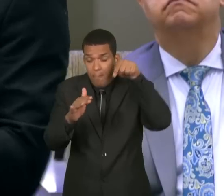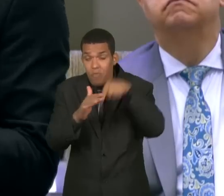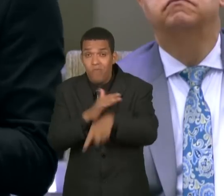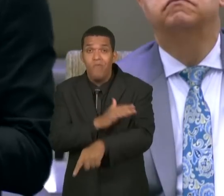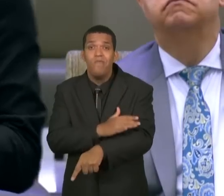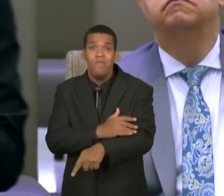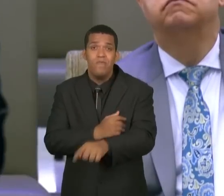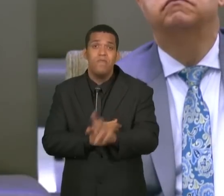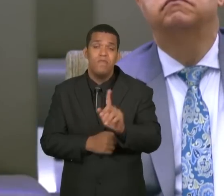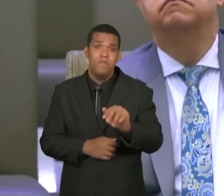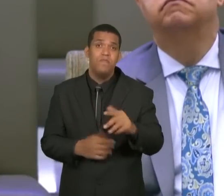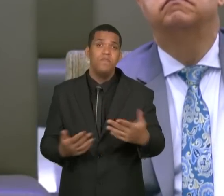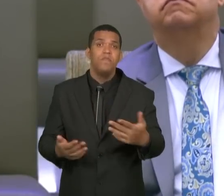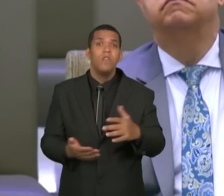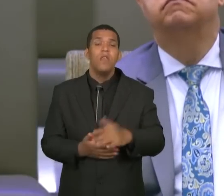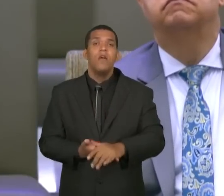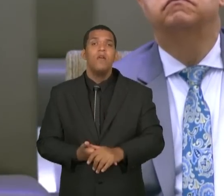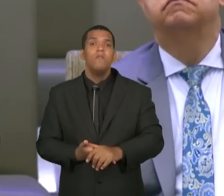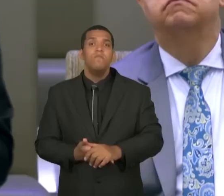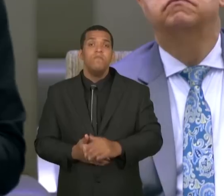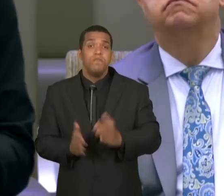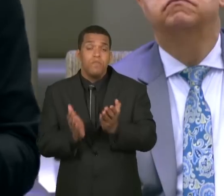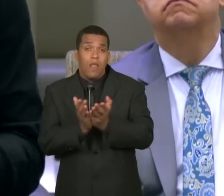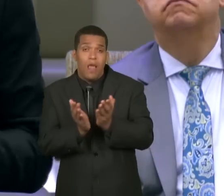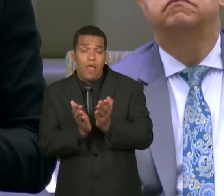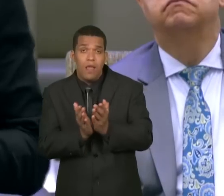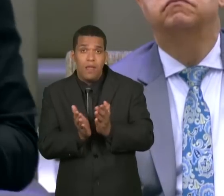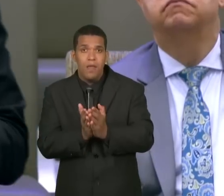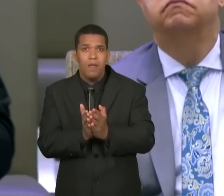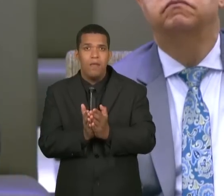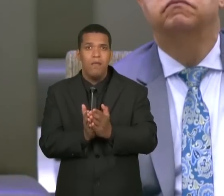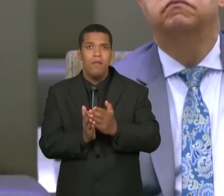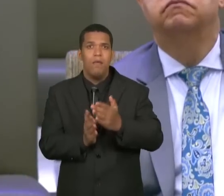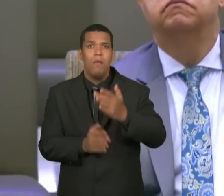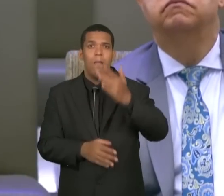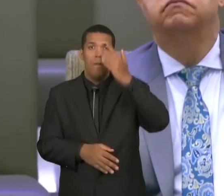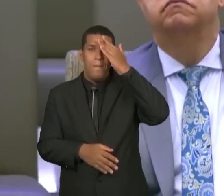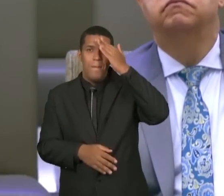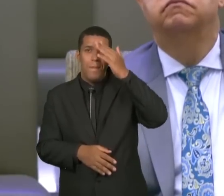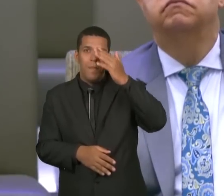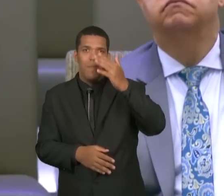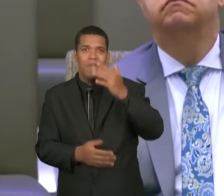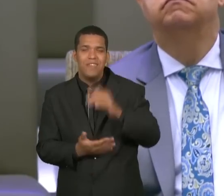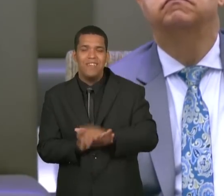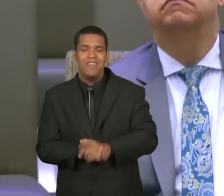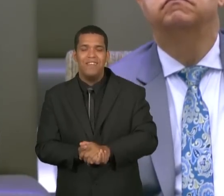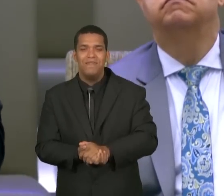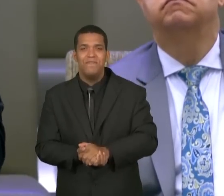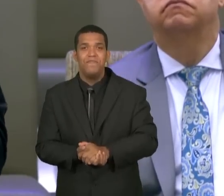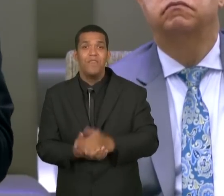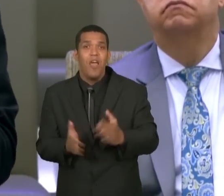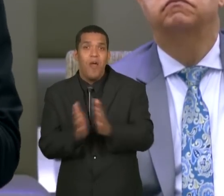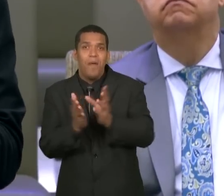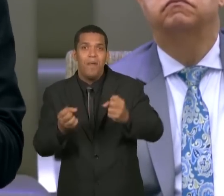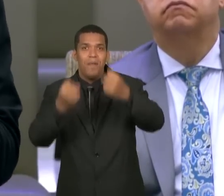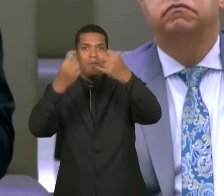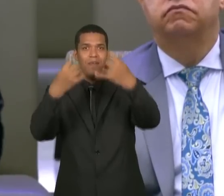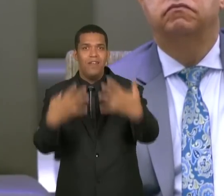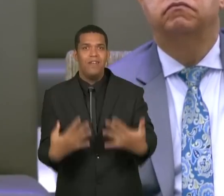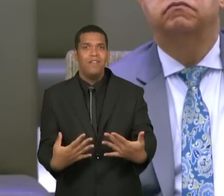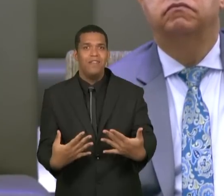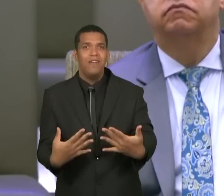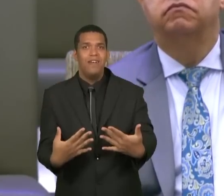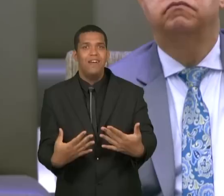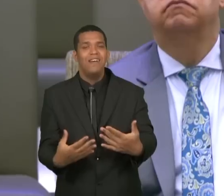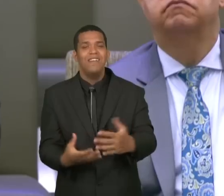no livro de provérbios Capítulo de número 15 versículo de número 11 o sábio disse